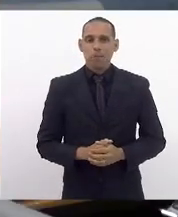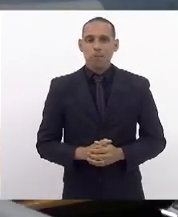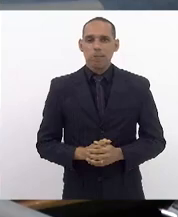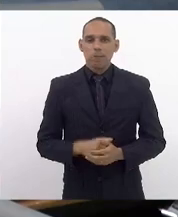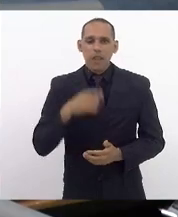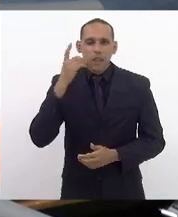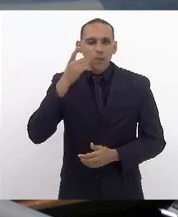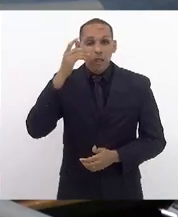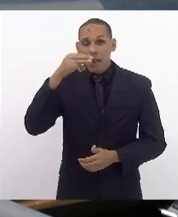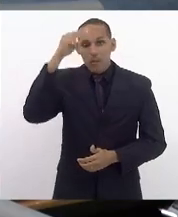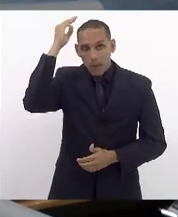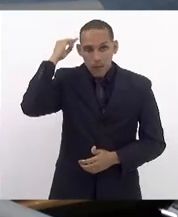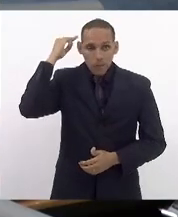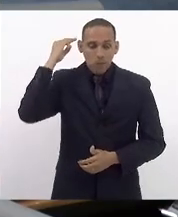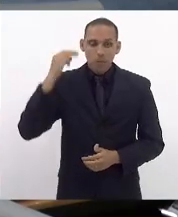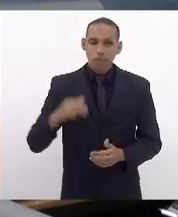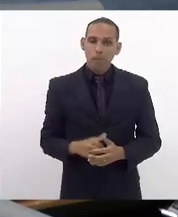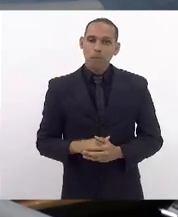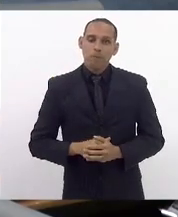Deputado Márcio Pacheco.